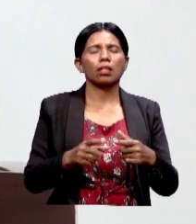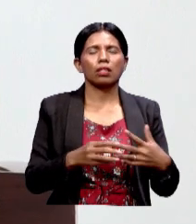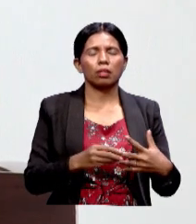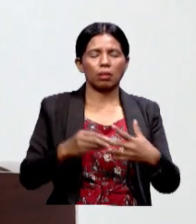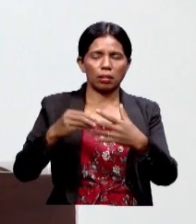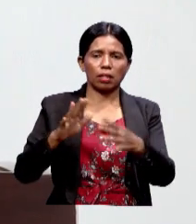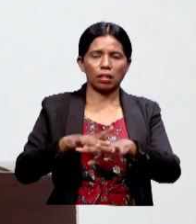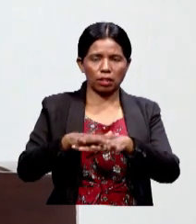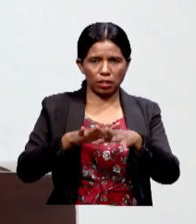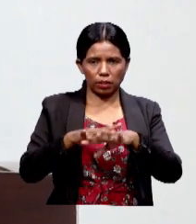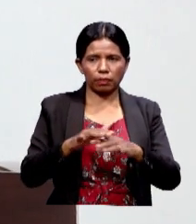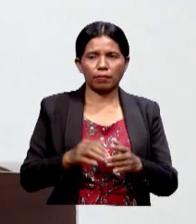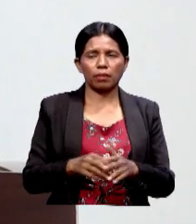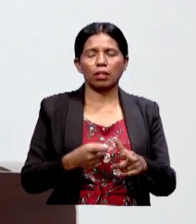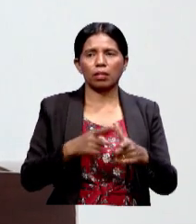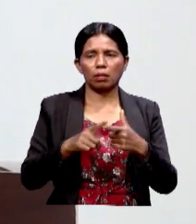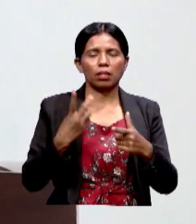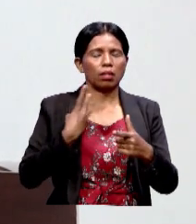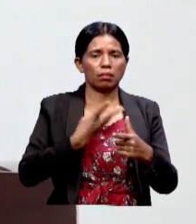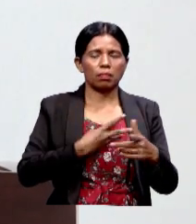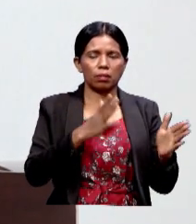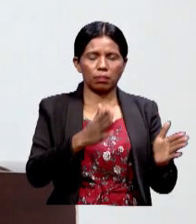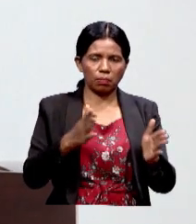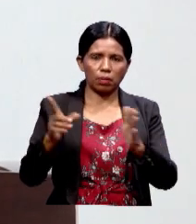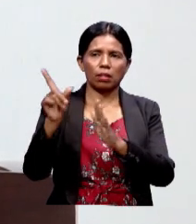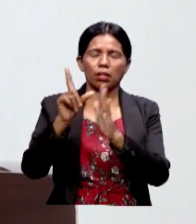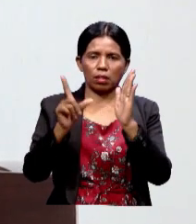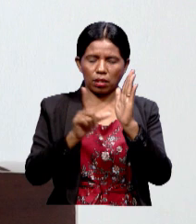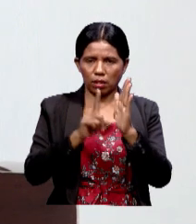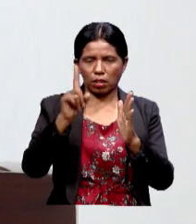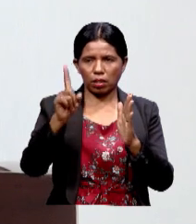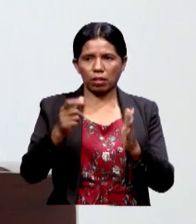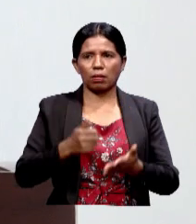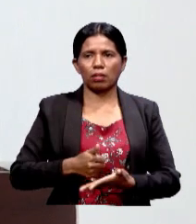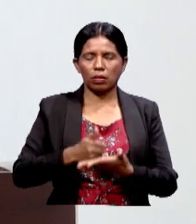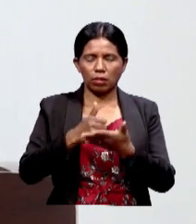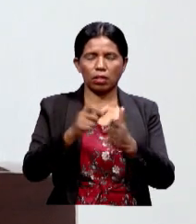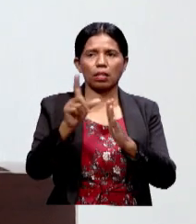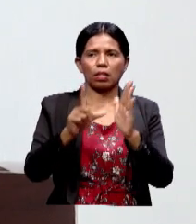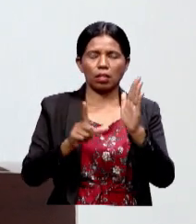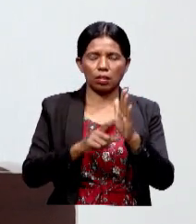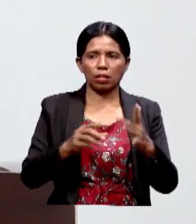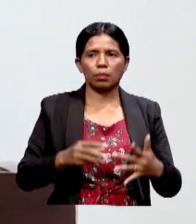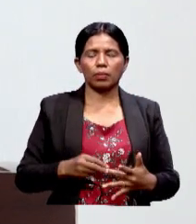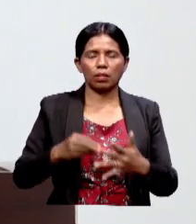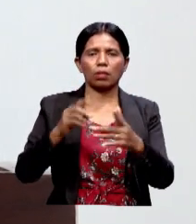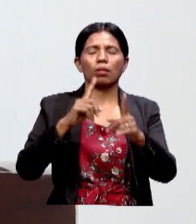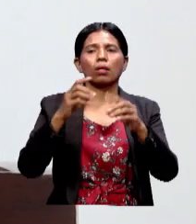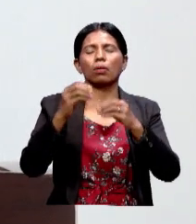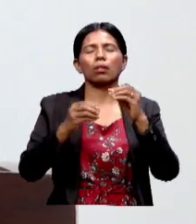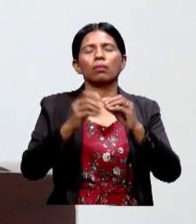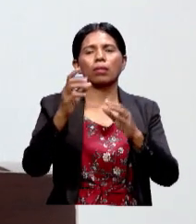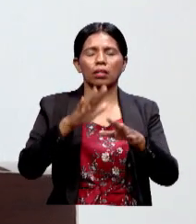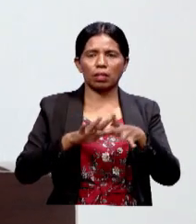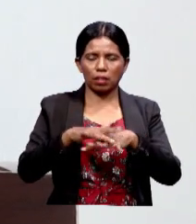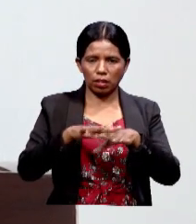duplica. E depois amimos prepara una decreto lei de para tu ajuda lhe liu decreto lei especificamente que lhe conda batais.